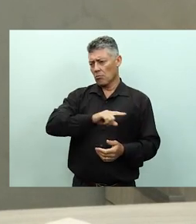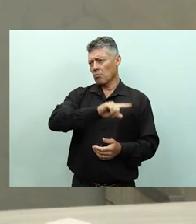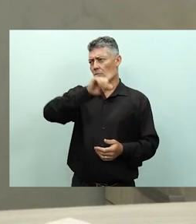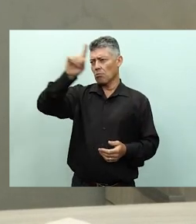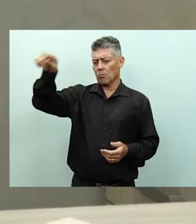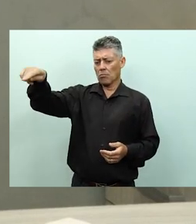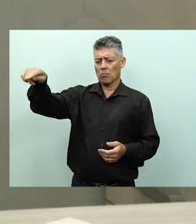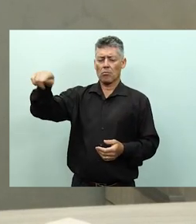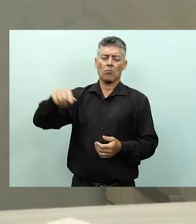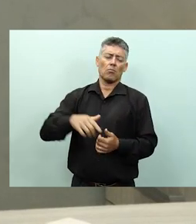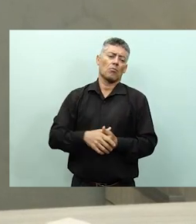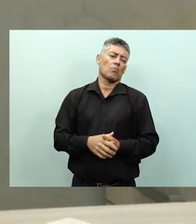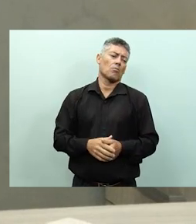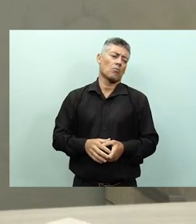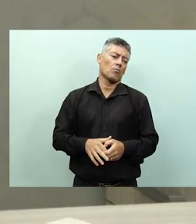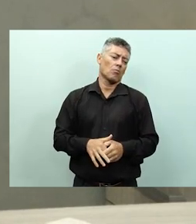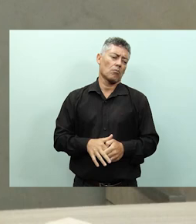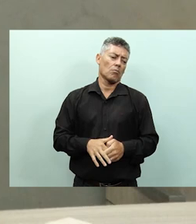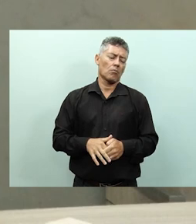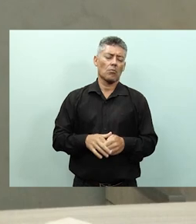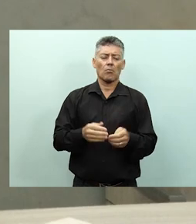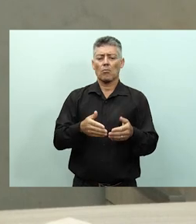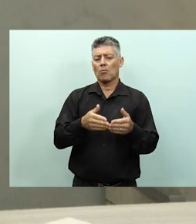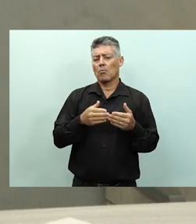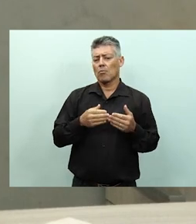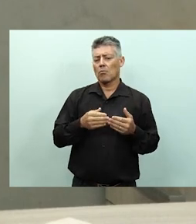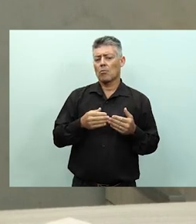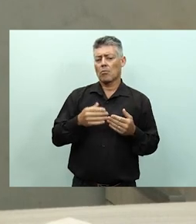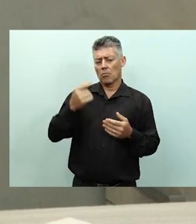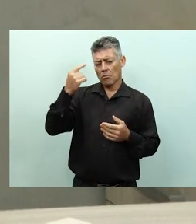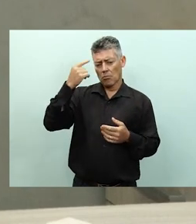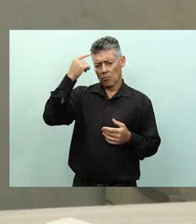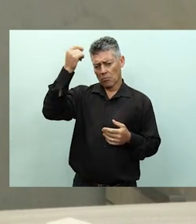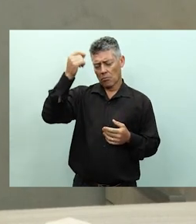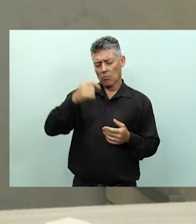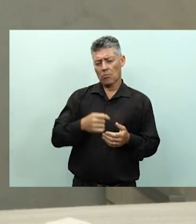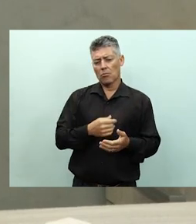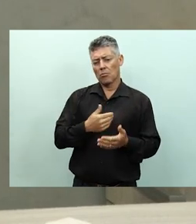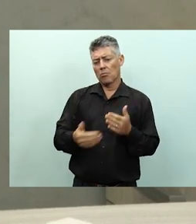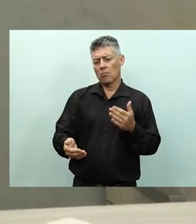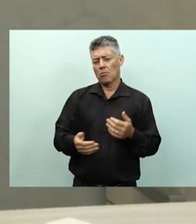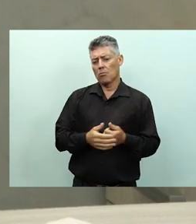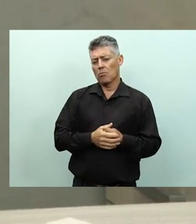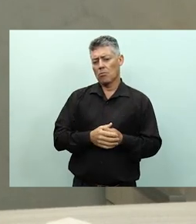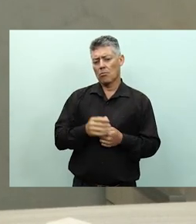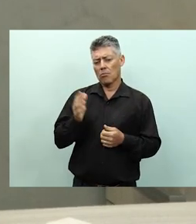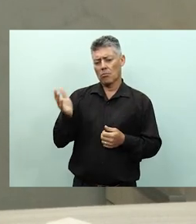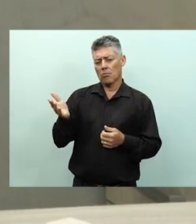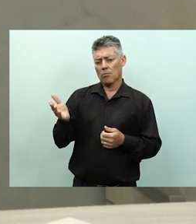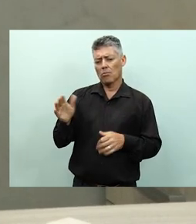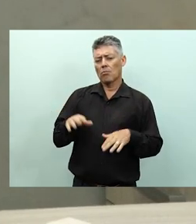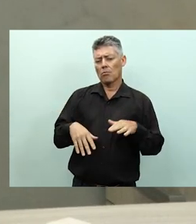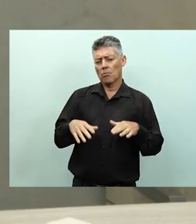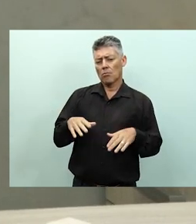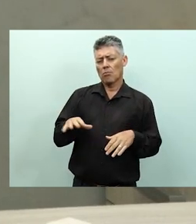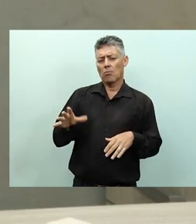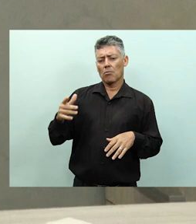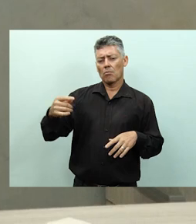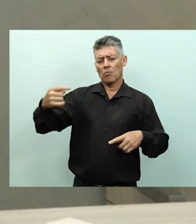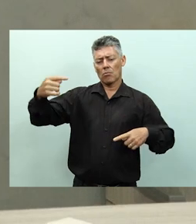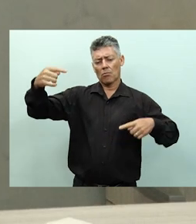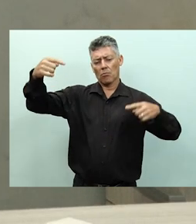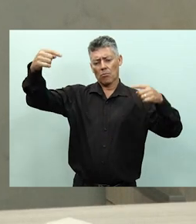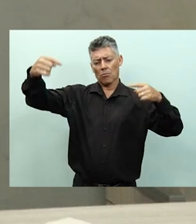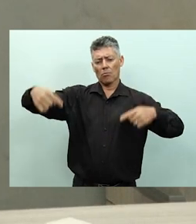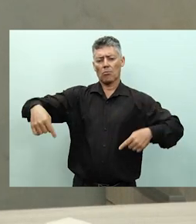ao Senado, certo? E perde a eleição na época para... O seu, talvez aquele que tenha